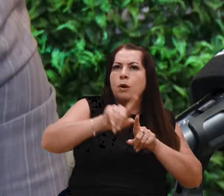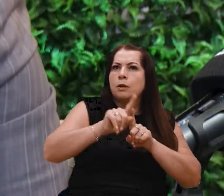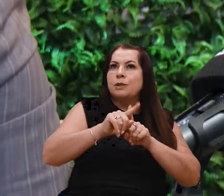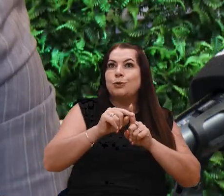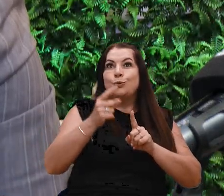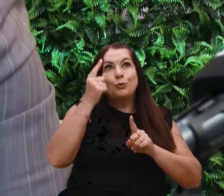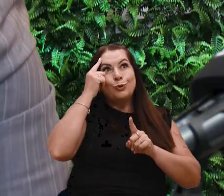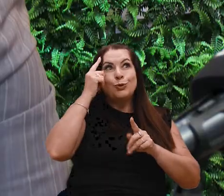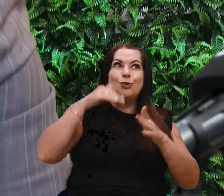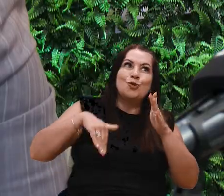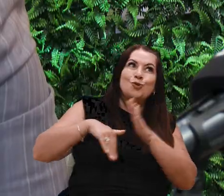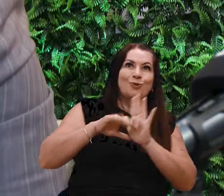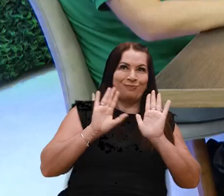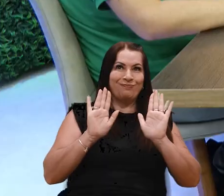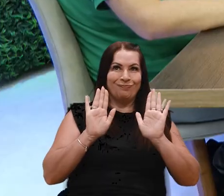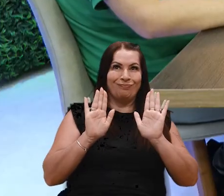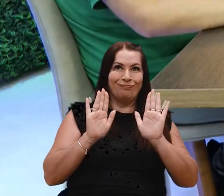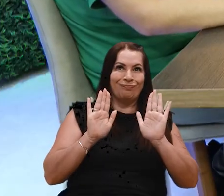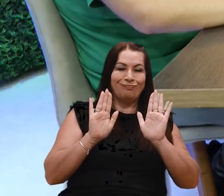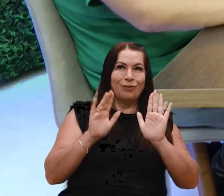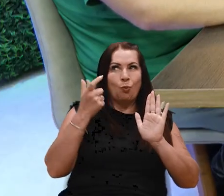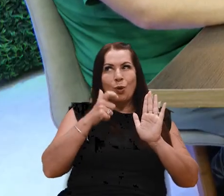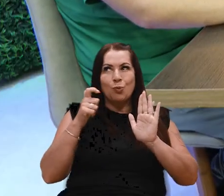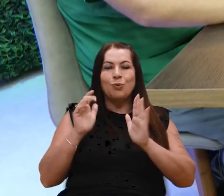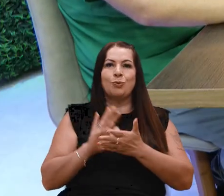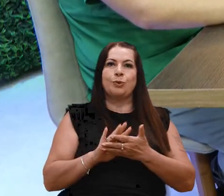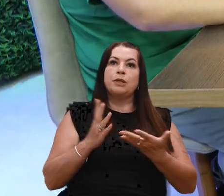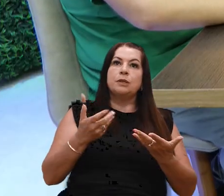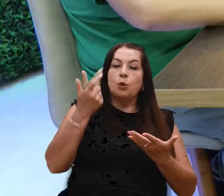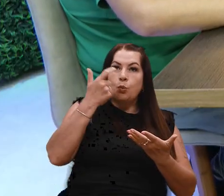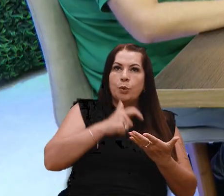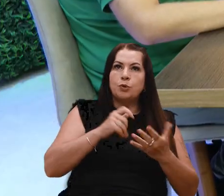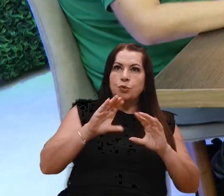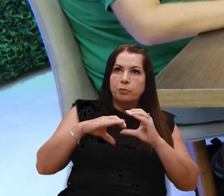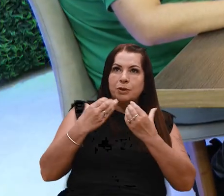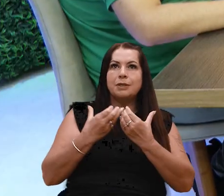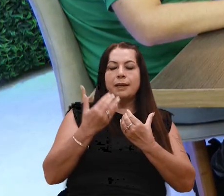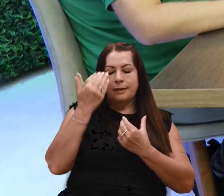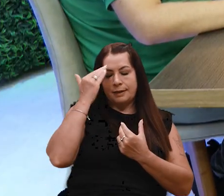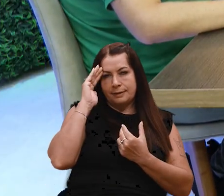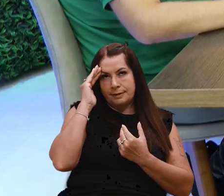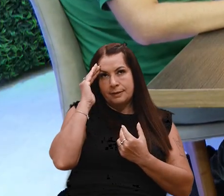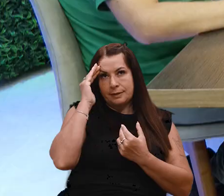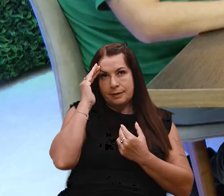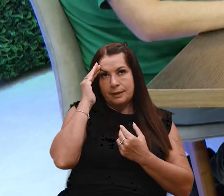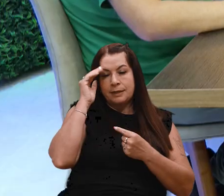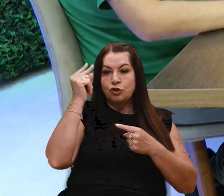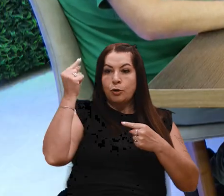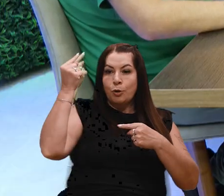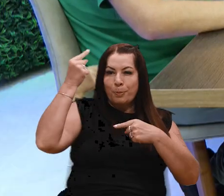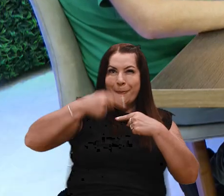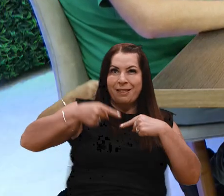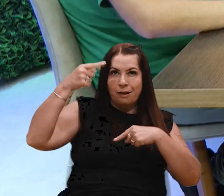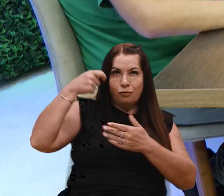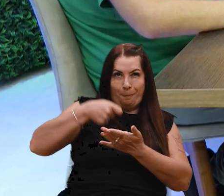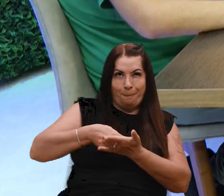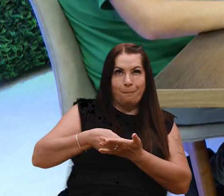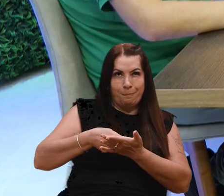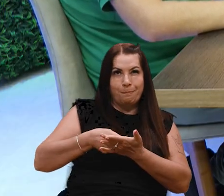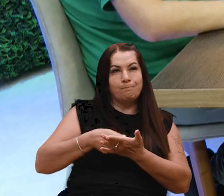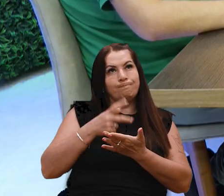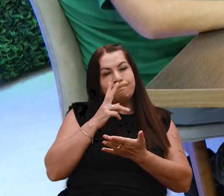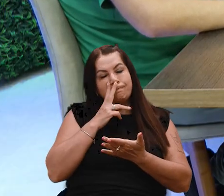suposições. Eu acho que a comunidade até entende a questão de pedágios, a gente só muitas vezes faz